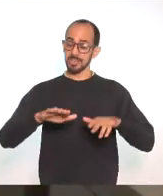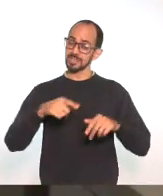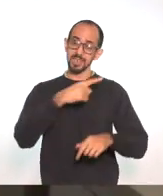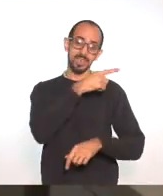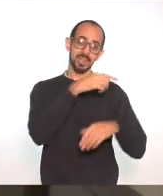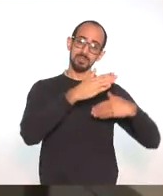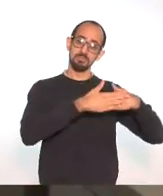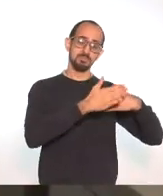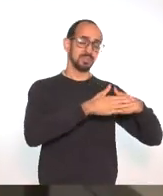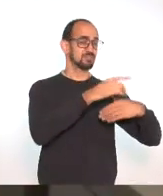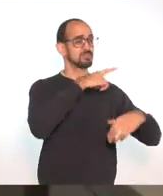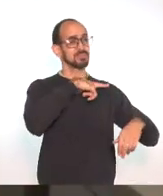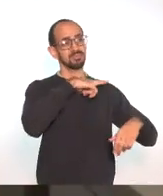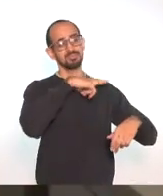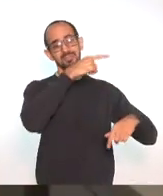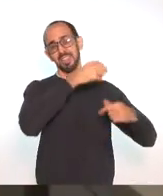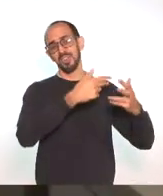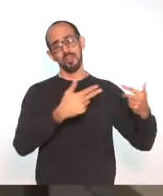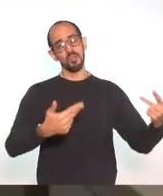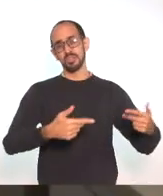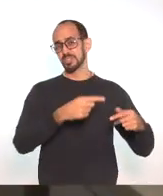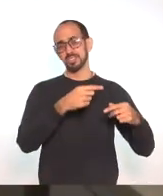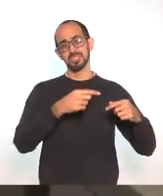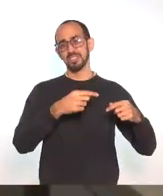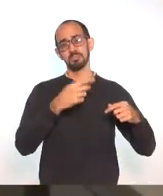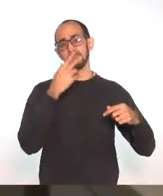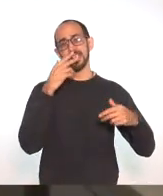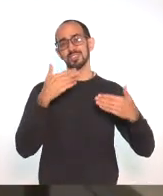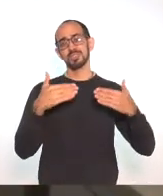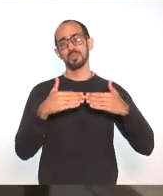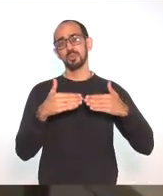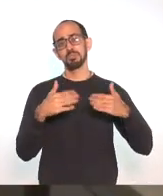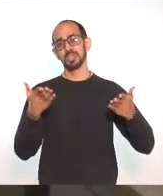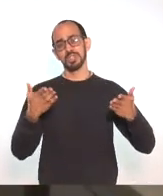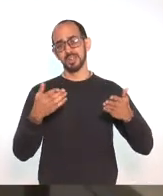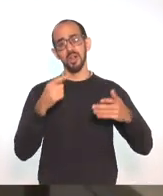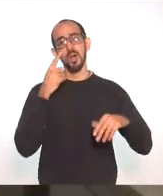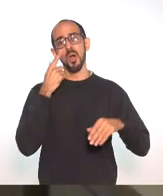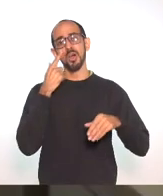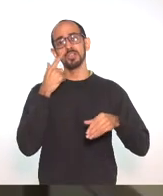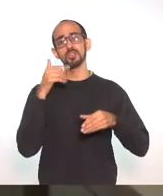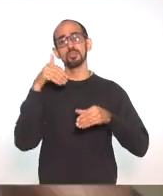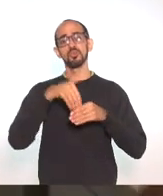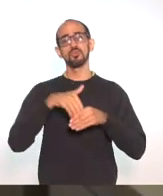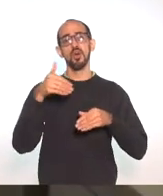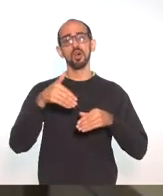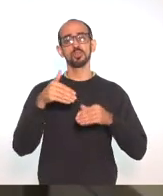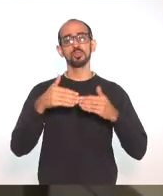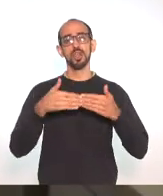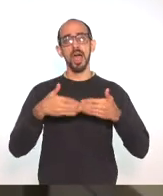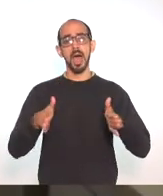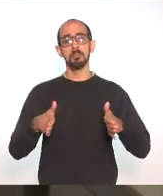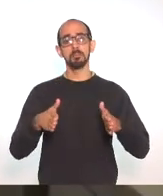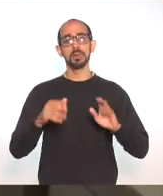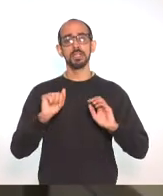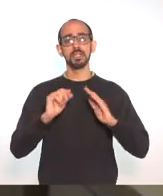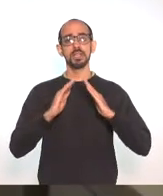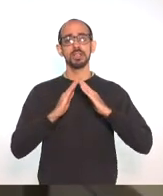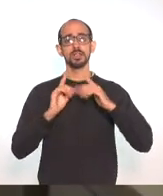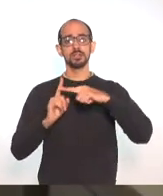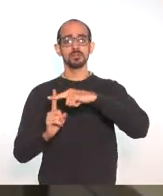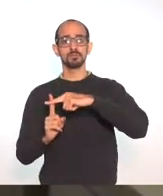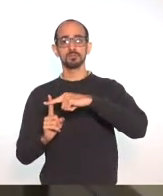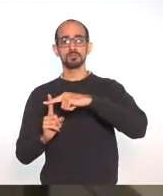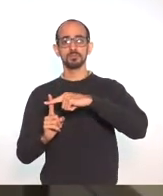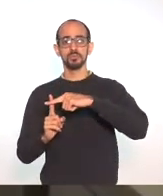imensas entre si veja agora o voto sobre a abertura das igrejas que foi uns imóvel